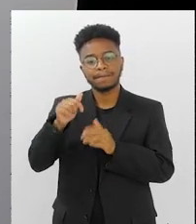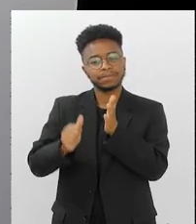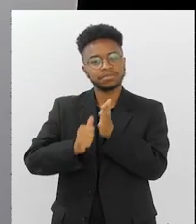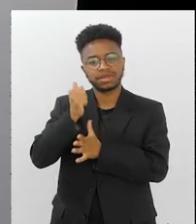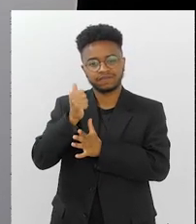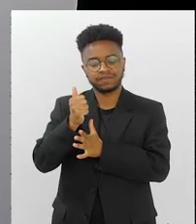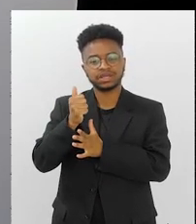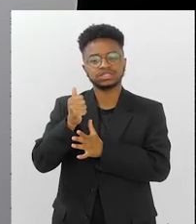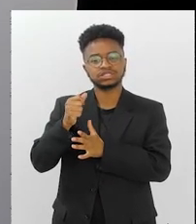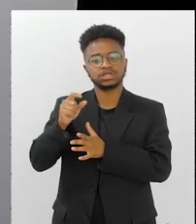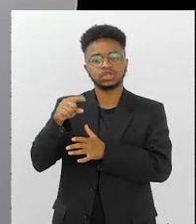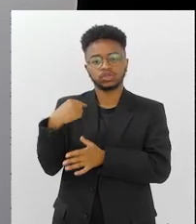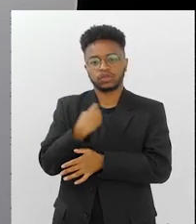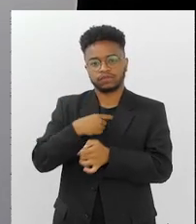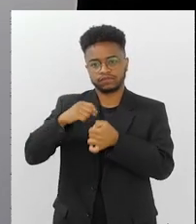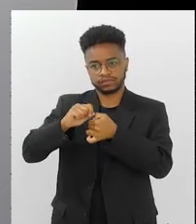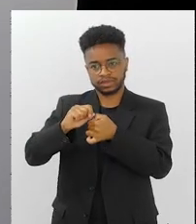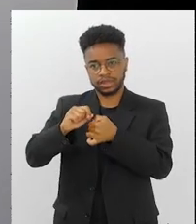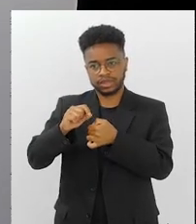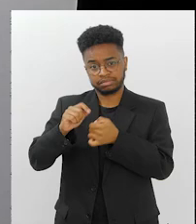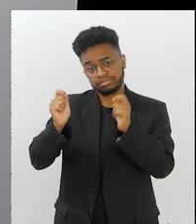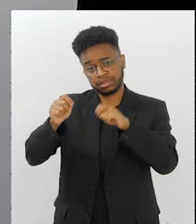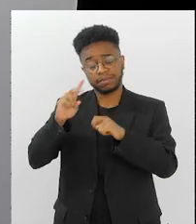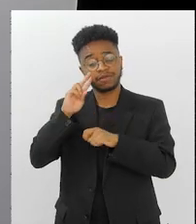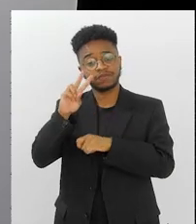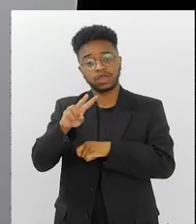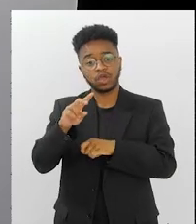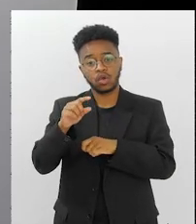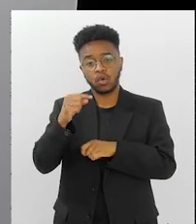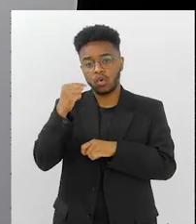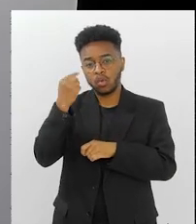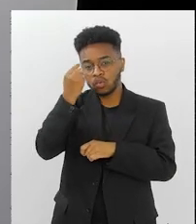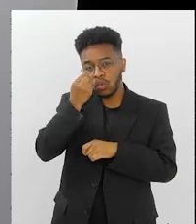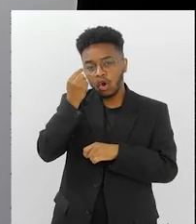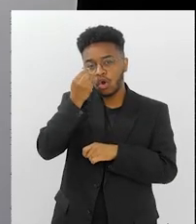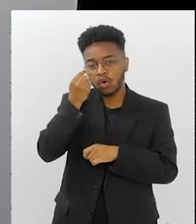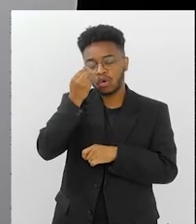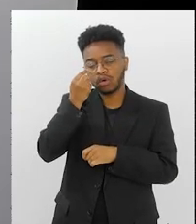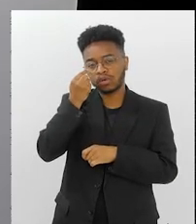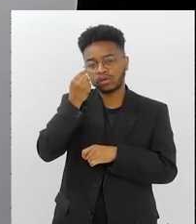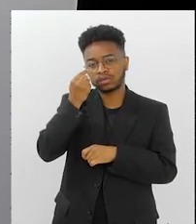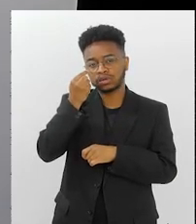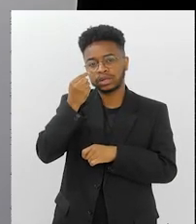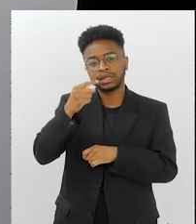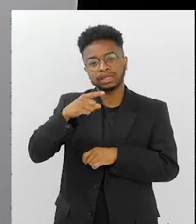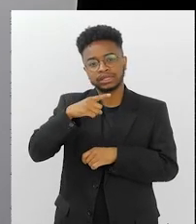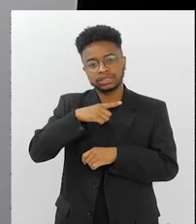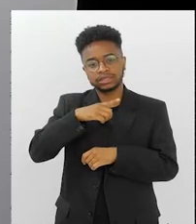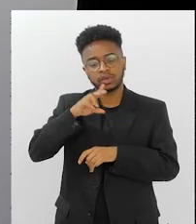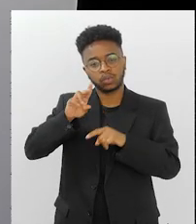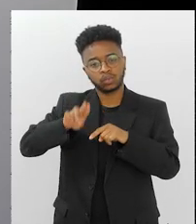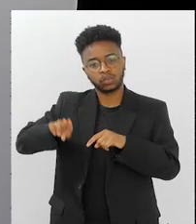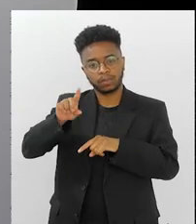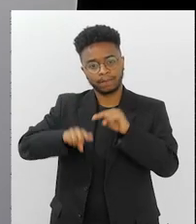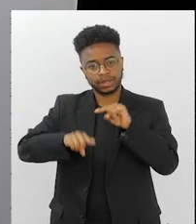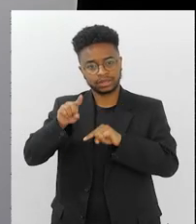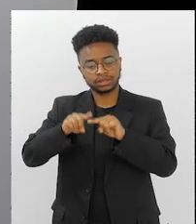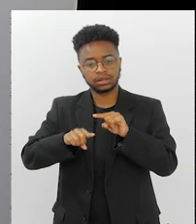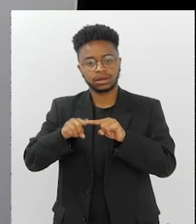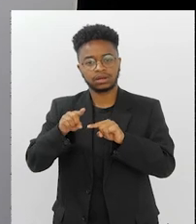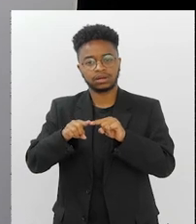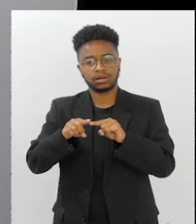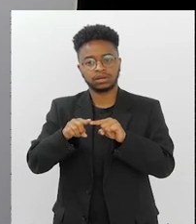foi o primeiro protótipo você pode ver que o olho em si né Ele é feito com aquele material